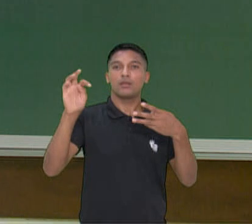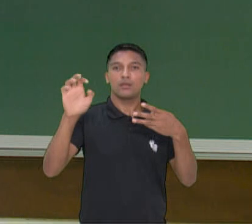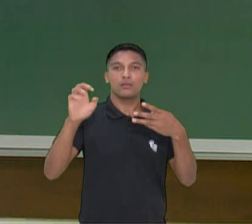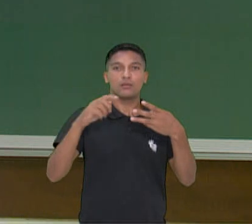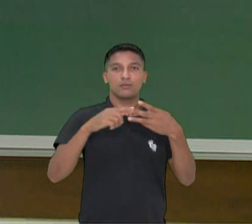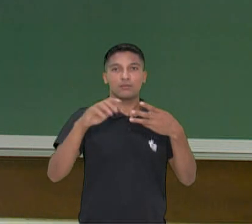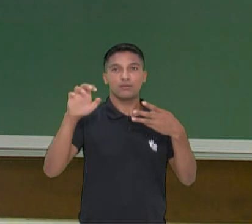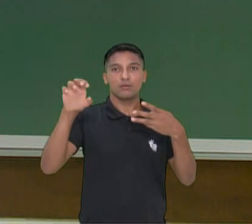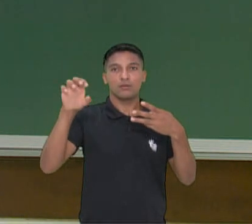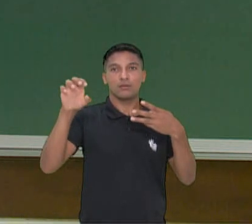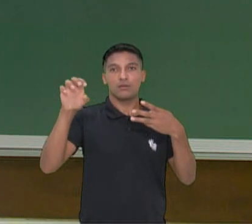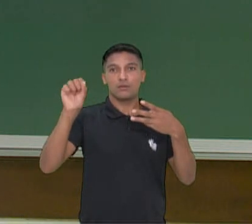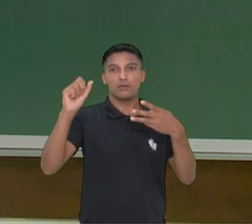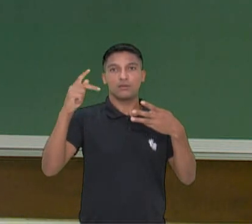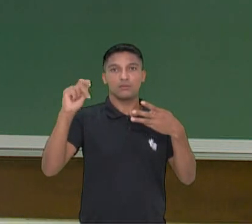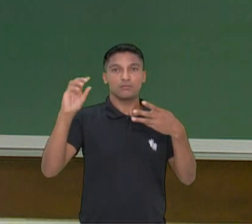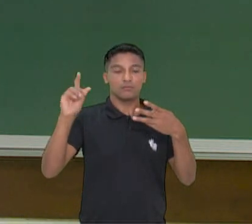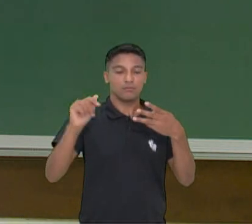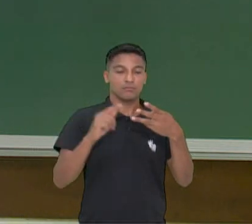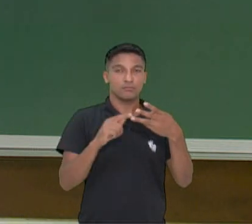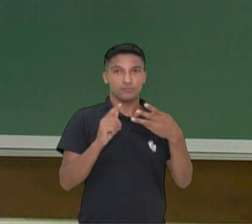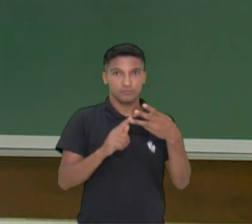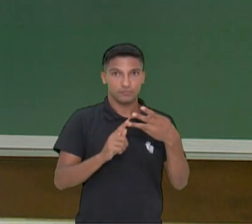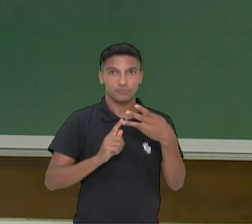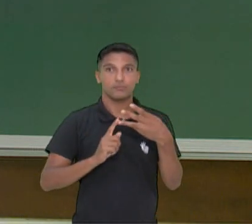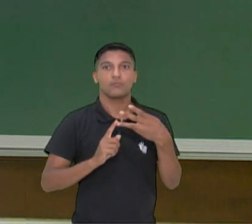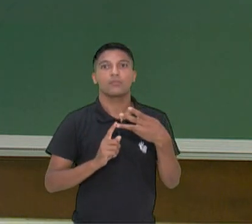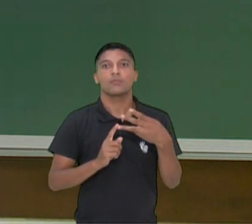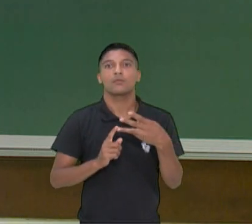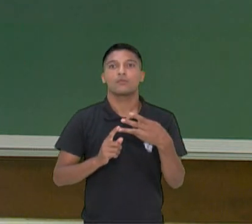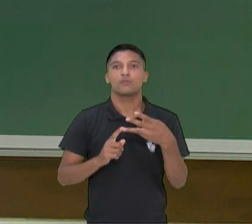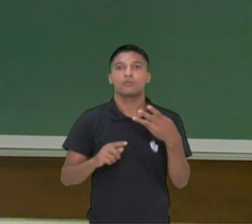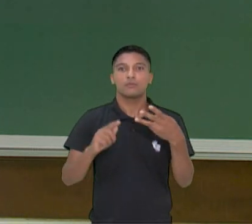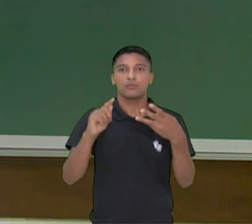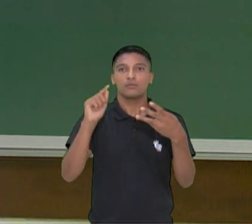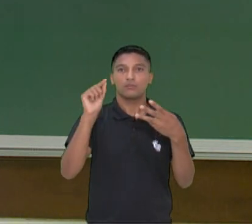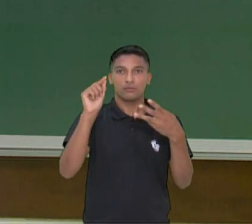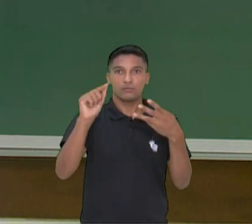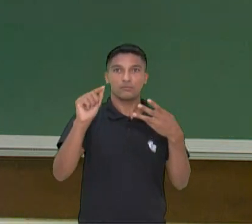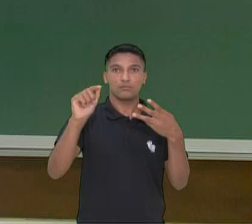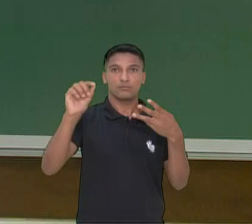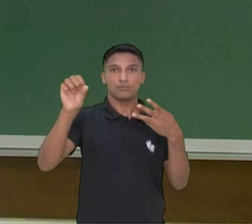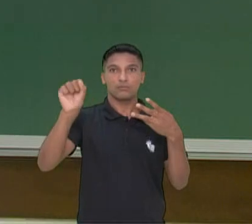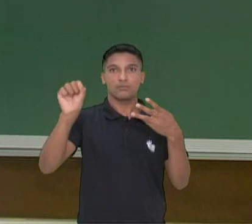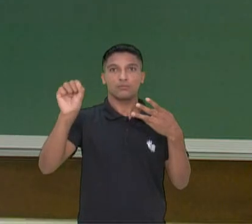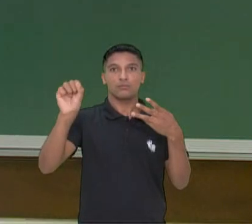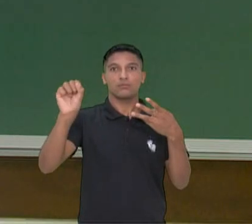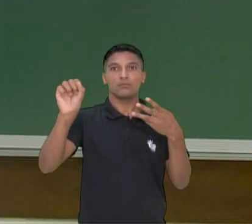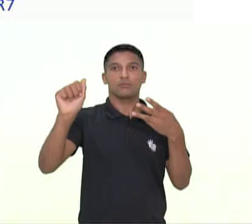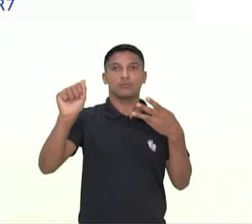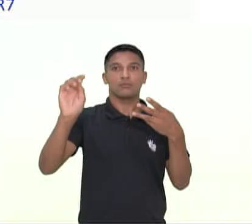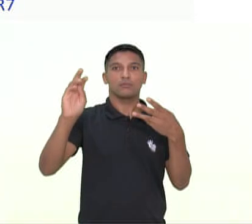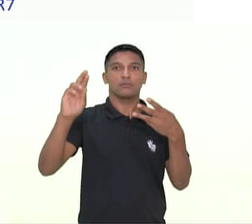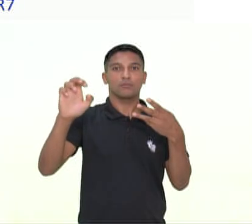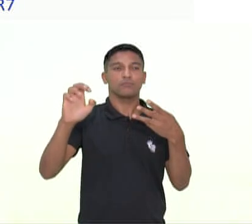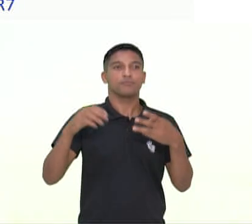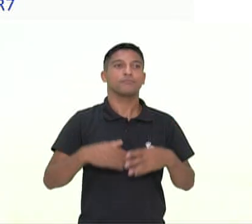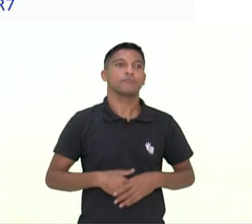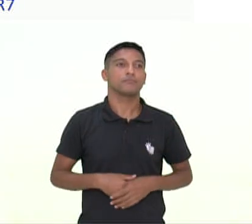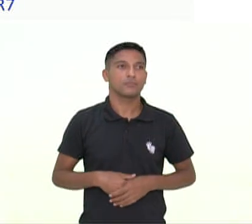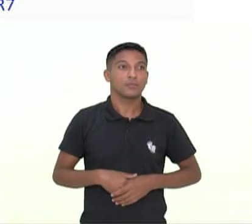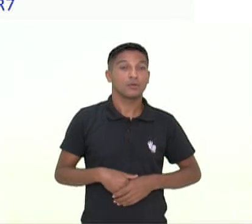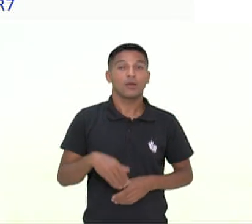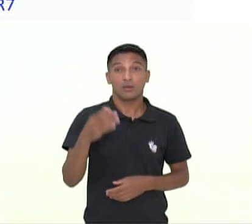olimpíadas e também nos jogos panamericanos Ok para vocês saberem um pouquinho mais temos aqui